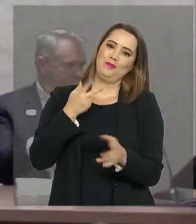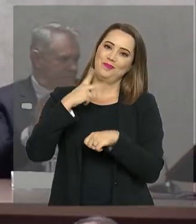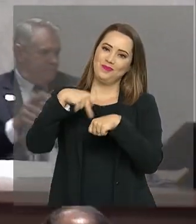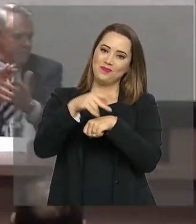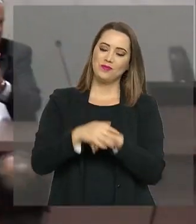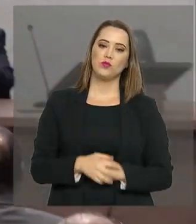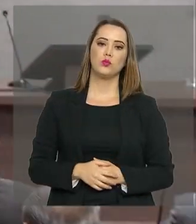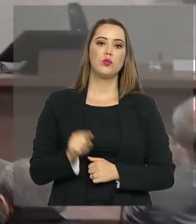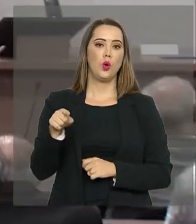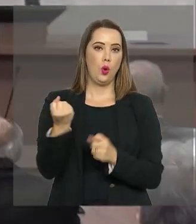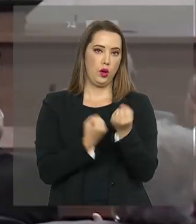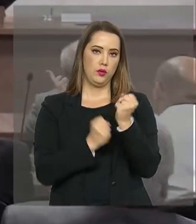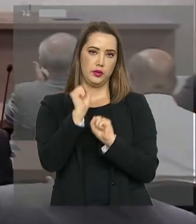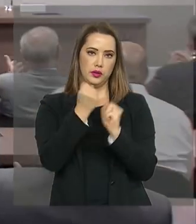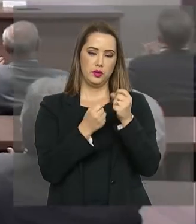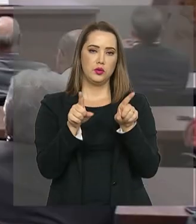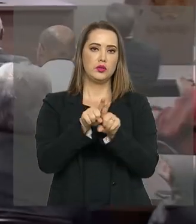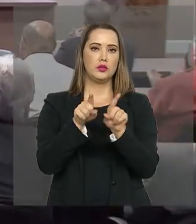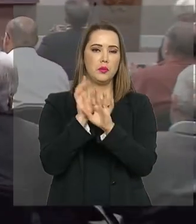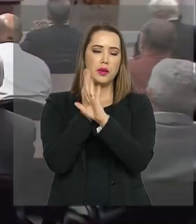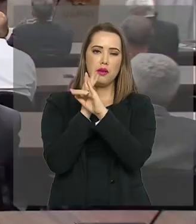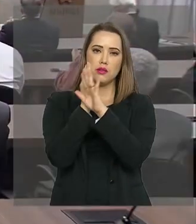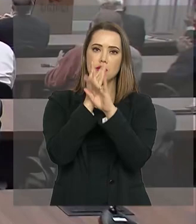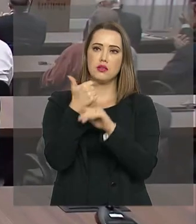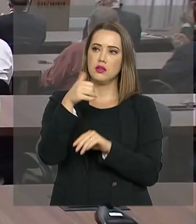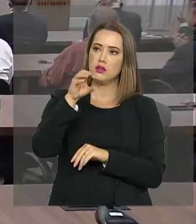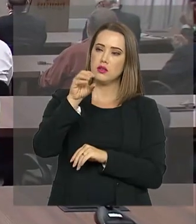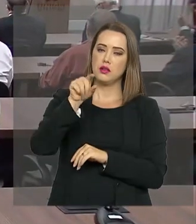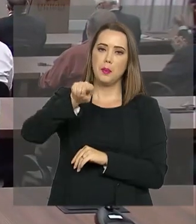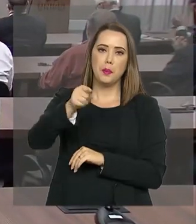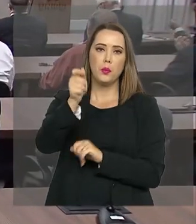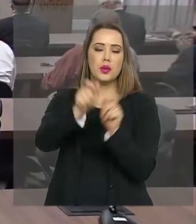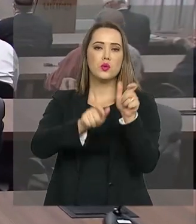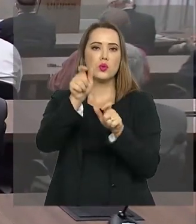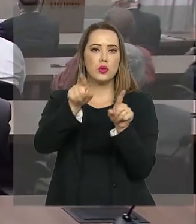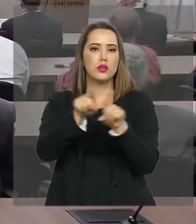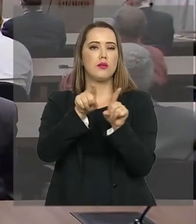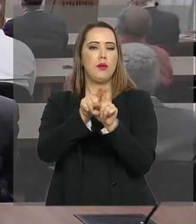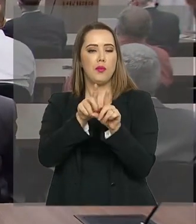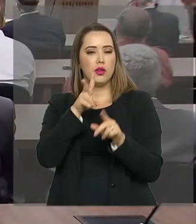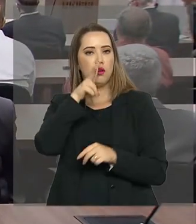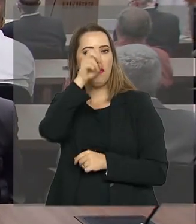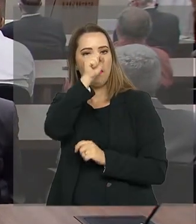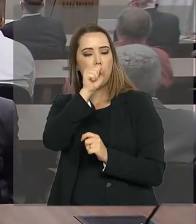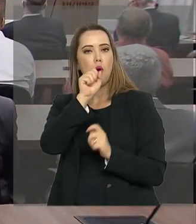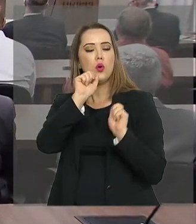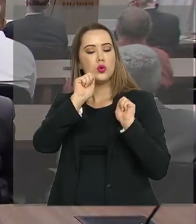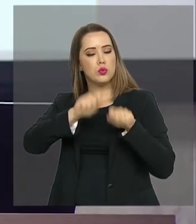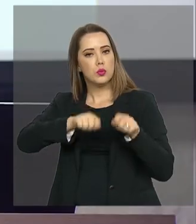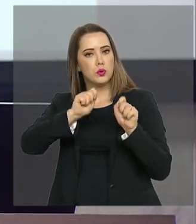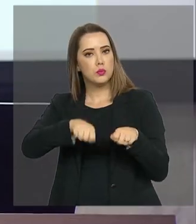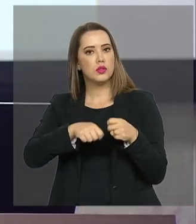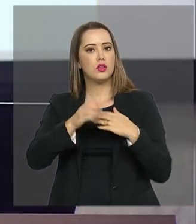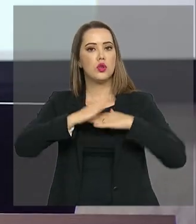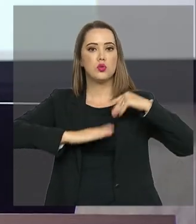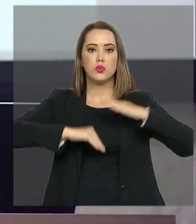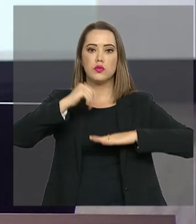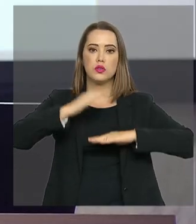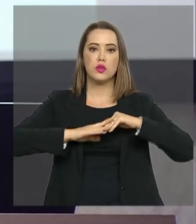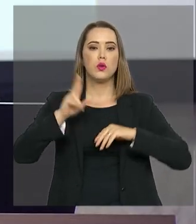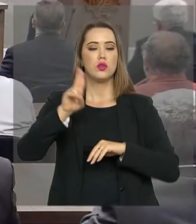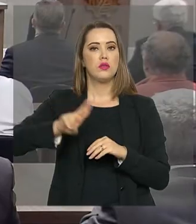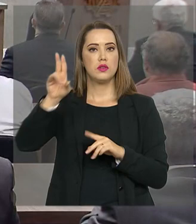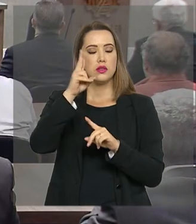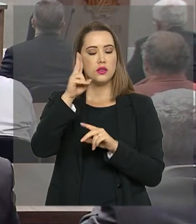Além de polo industrial, a cidade com 100 mil habitantes também tem forte vocação na formação profissional. Na Universidade